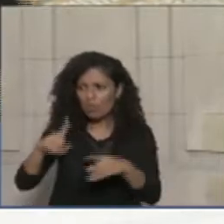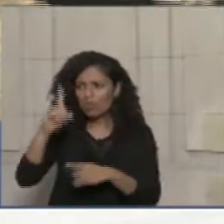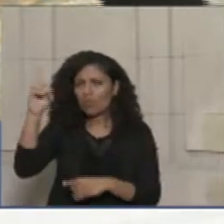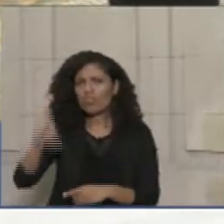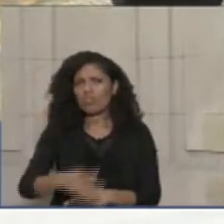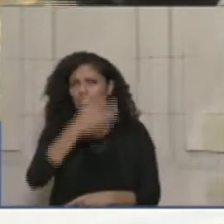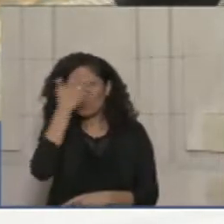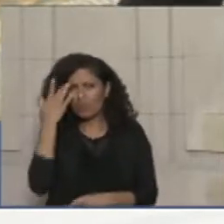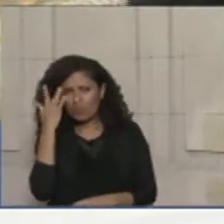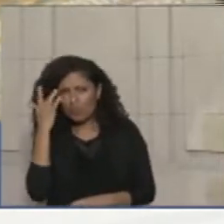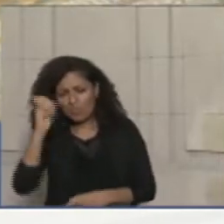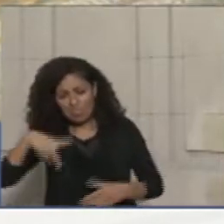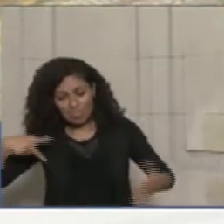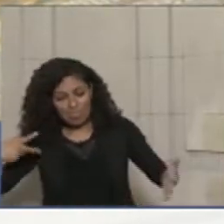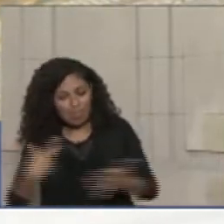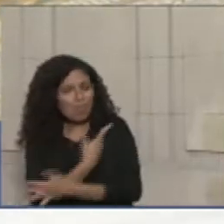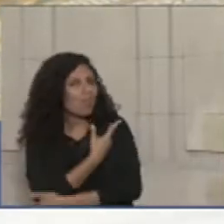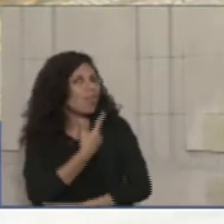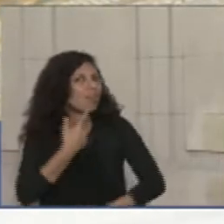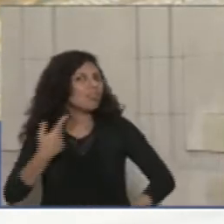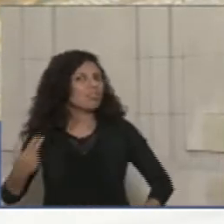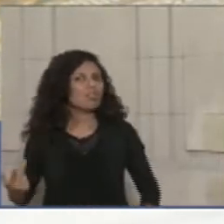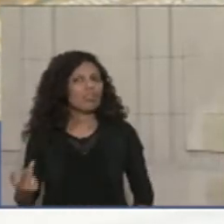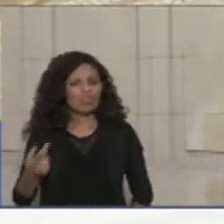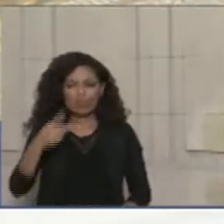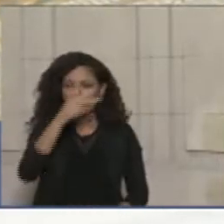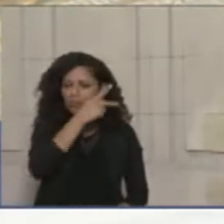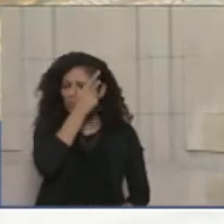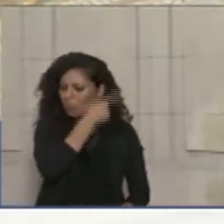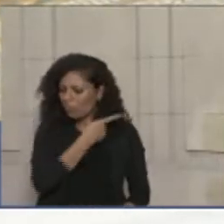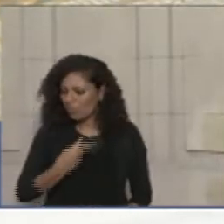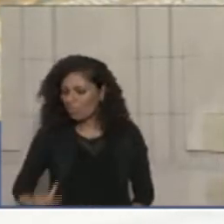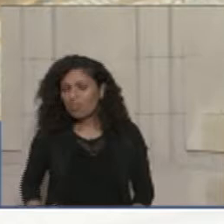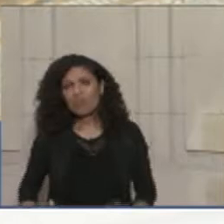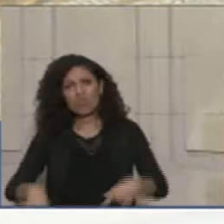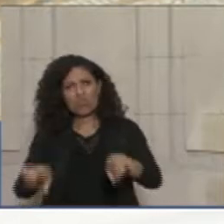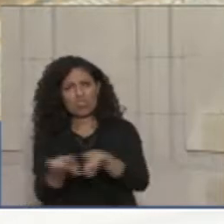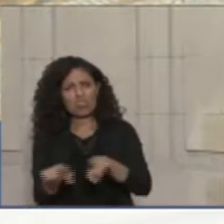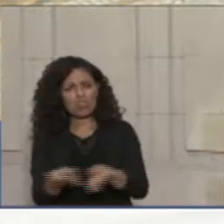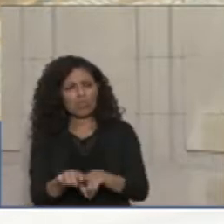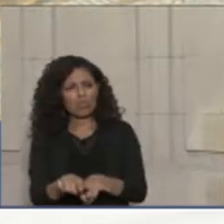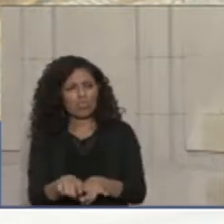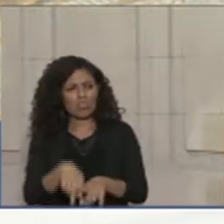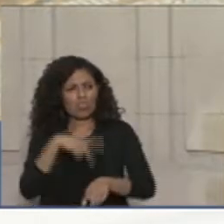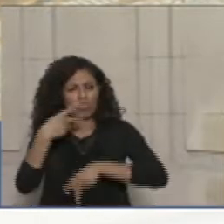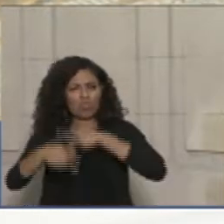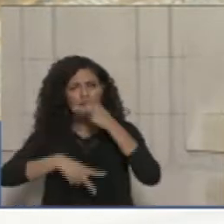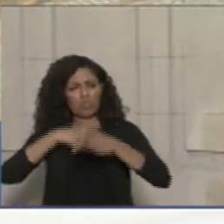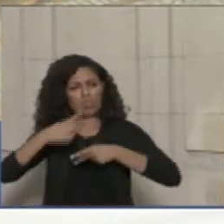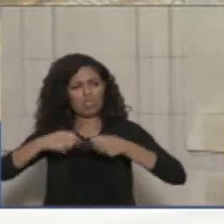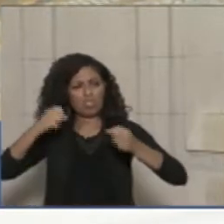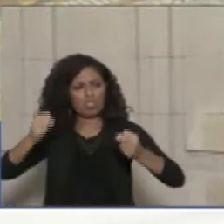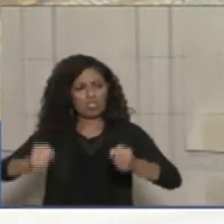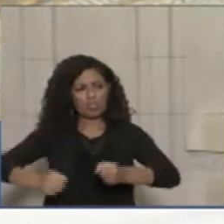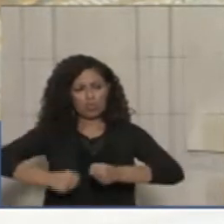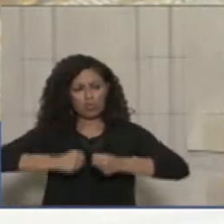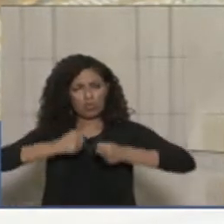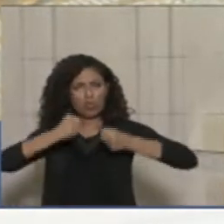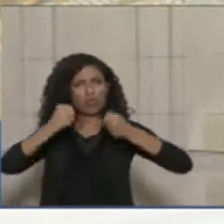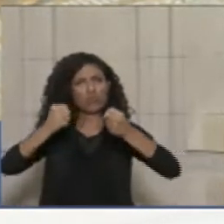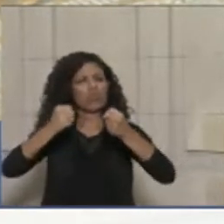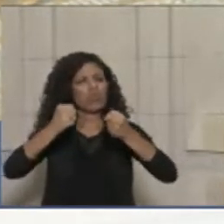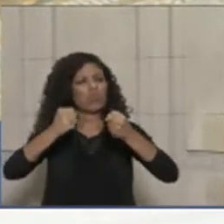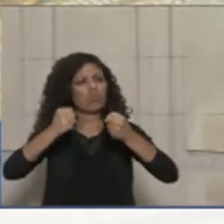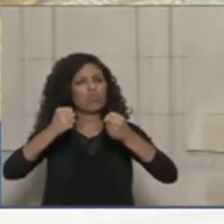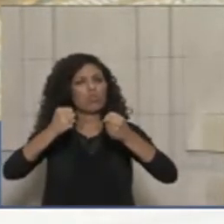um absurdo. É um absurdo que um presidente evoque também a luta daqueles